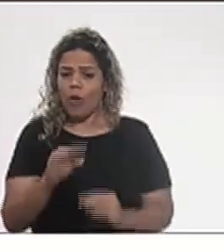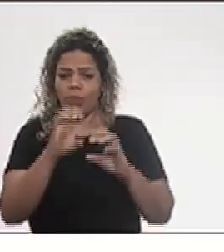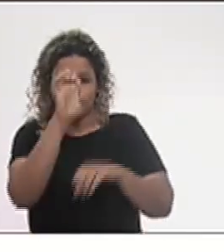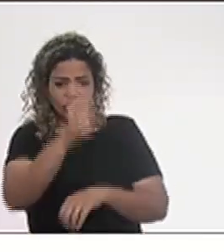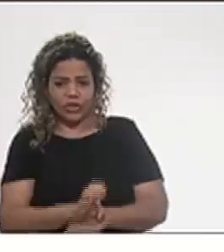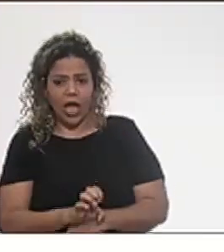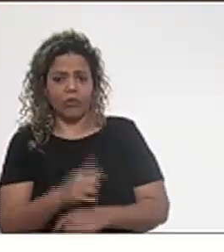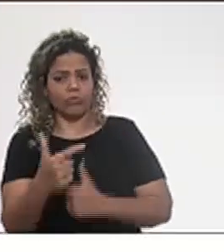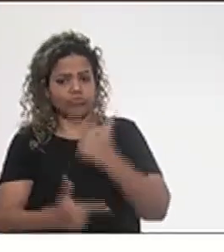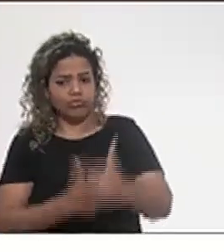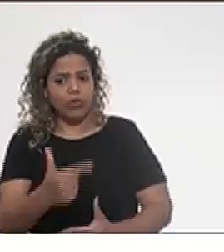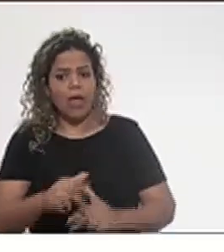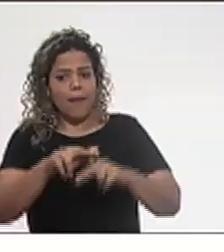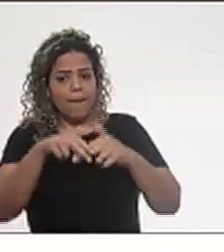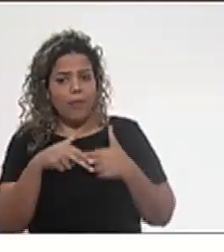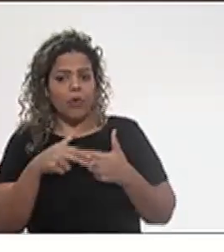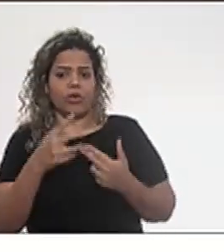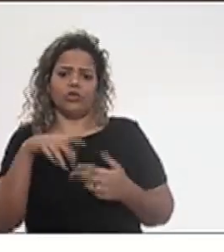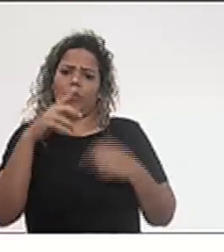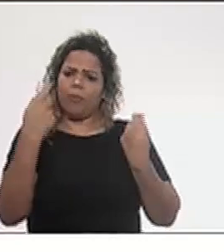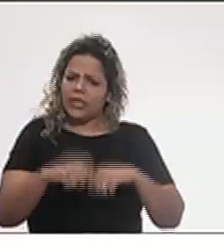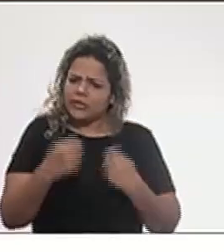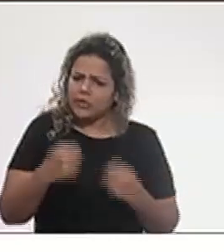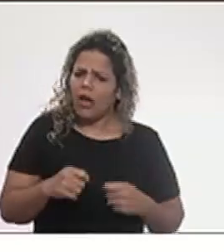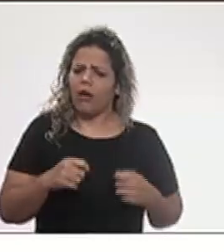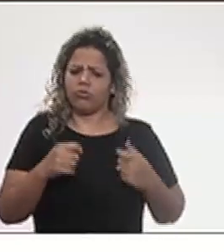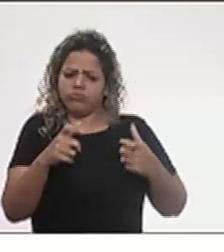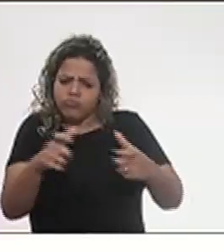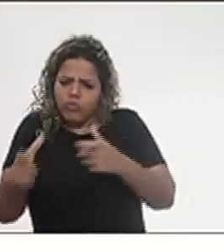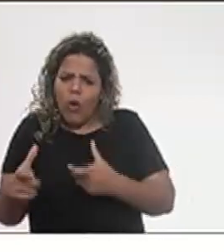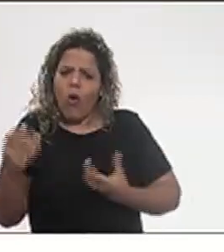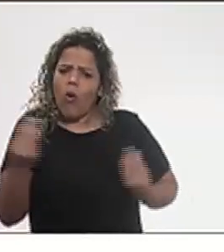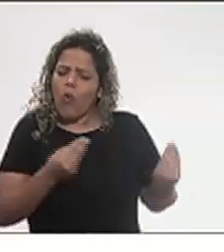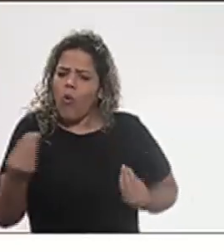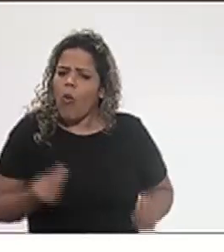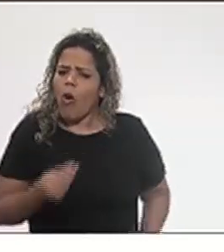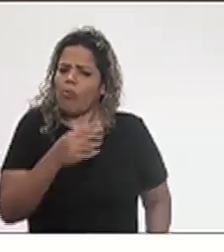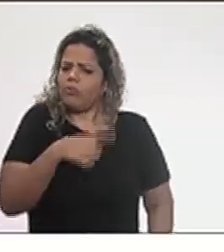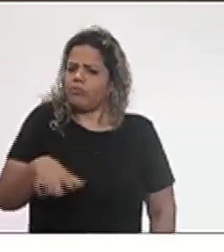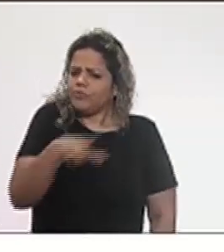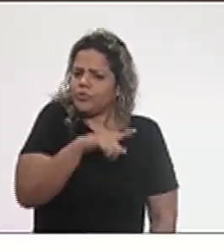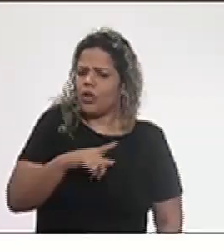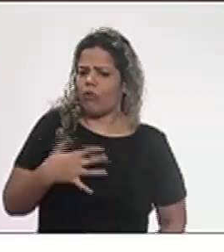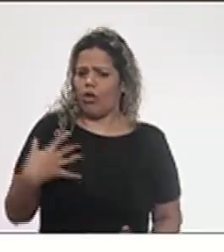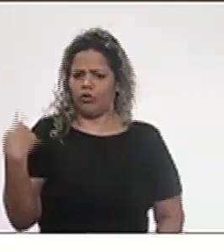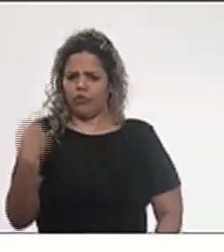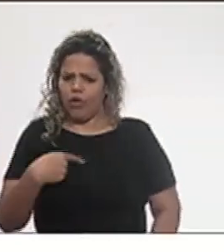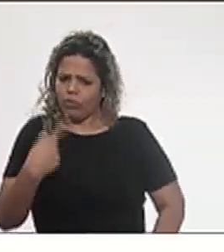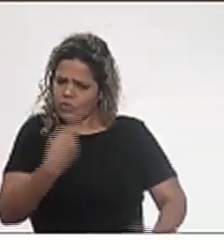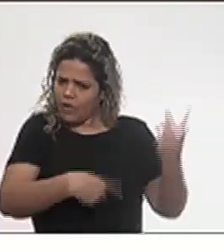Estado venha andar. E para isso, precisamos de espaço, precisamos de condições, e nós